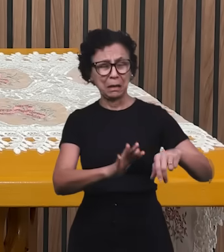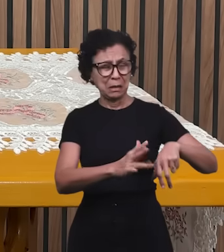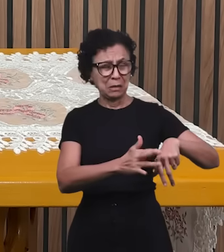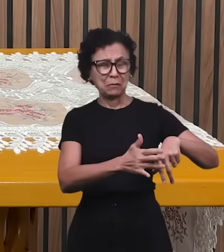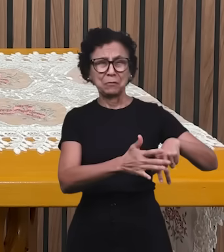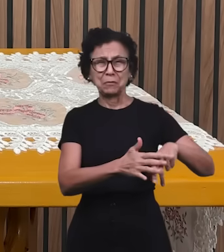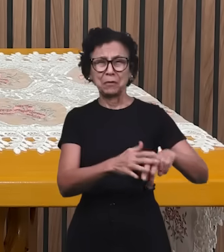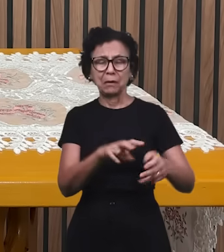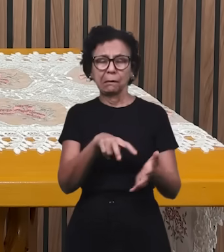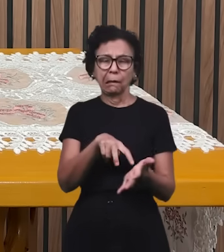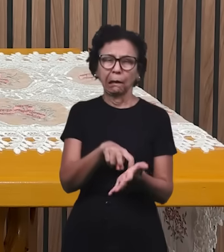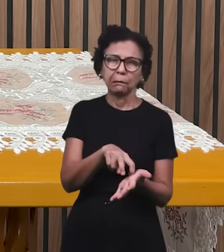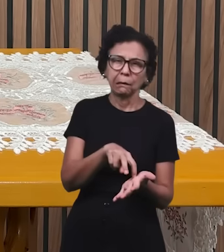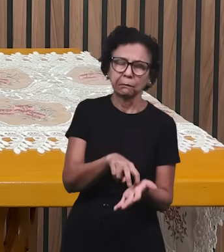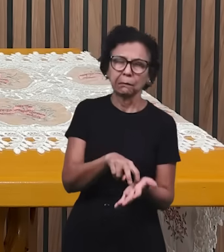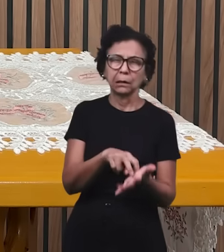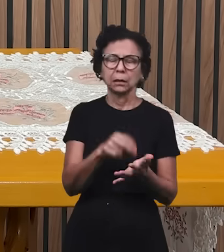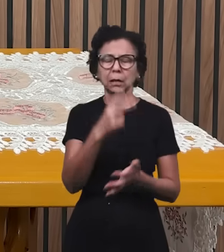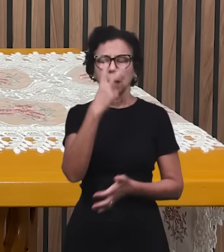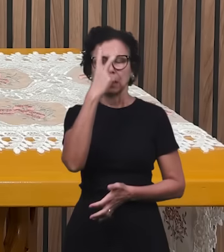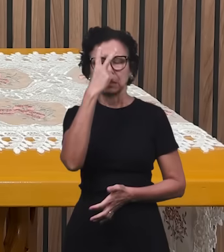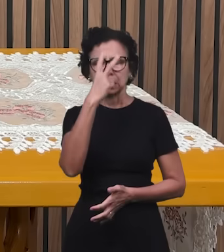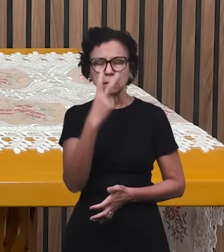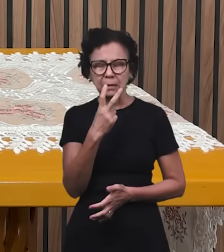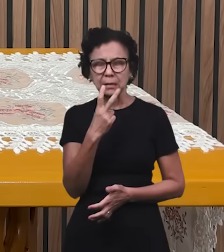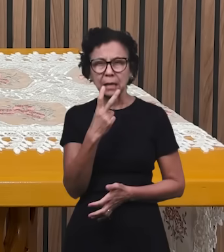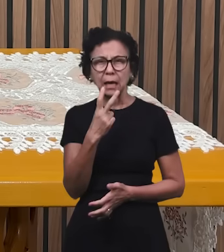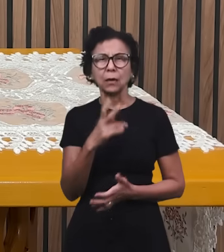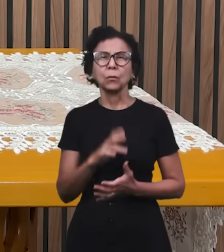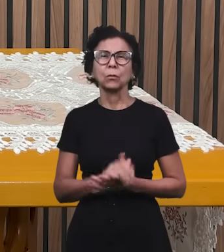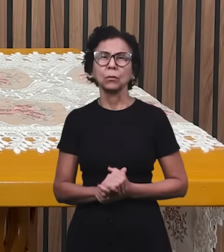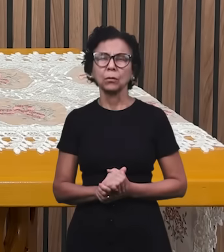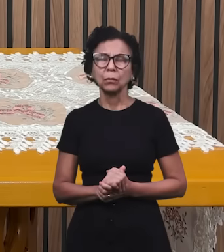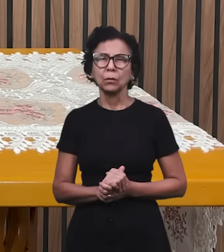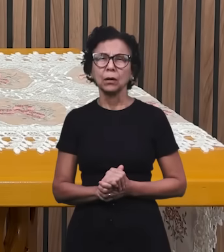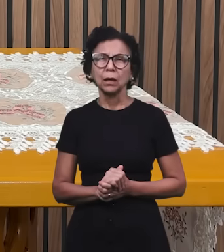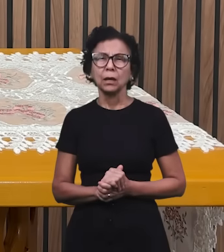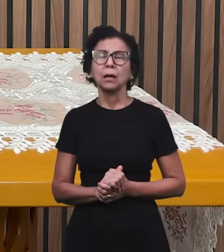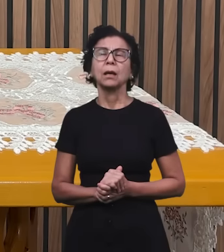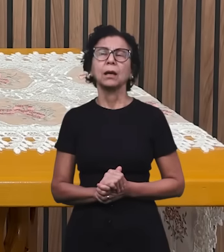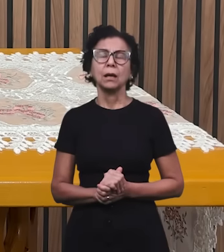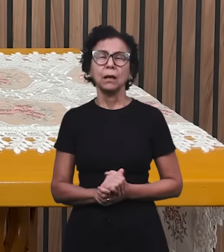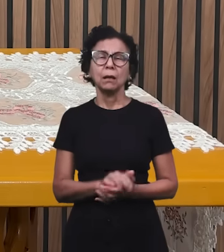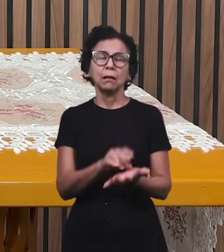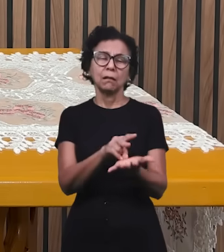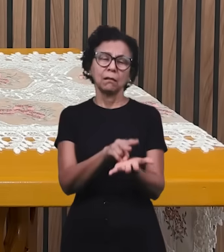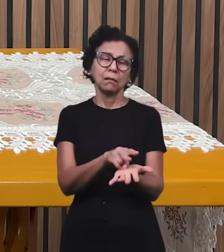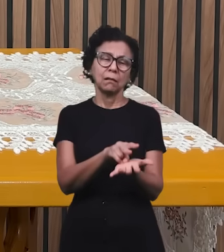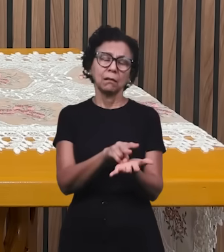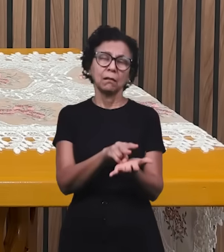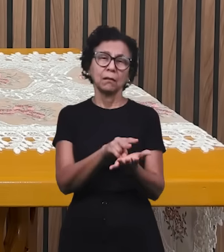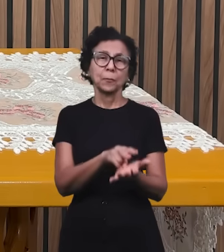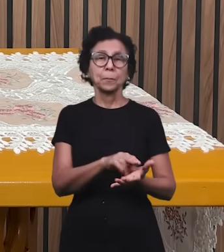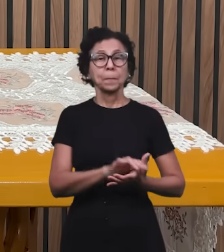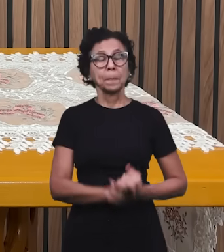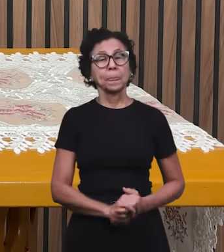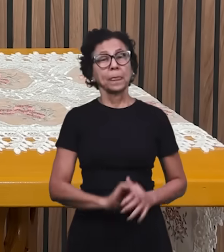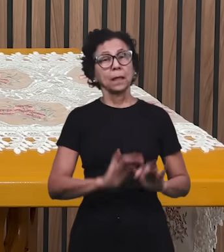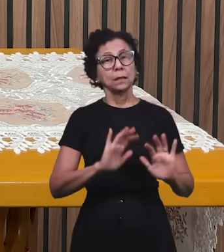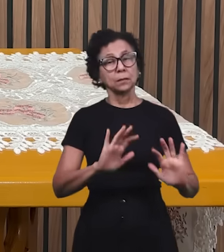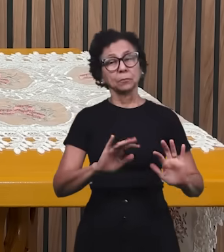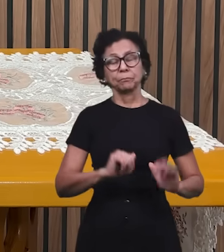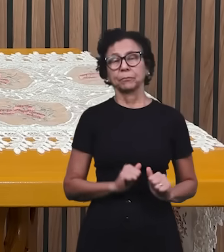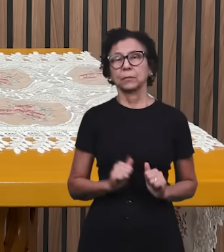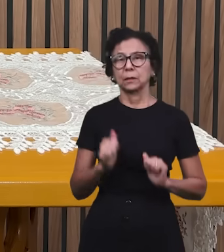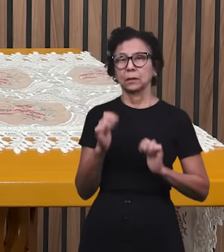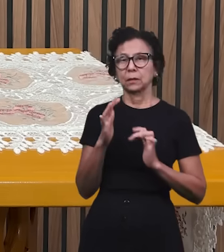cegos, paralíticos. E o Senhor Jesus, ao invés de ir para a festa, ele estava em Jerusalém. Ele não morava em